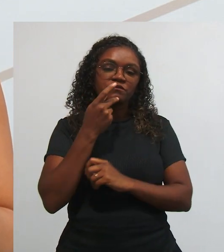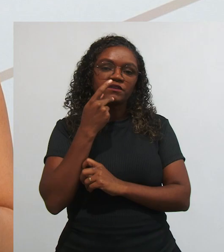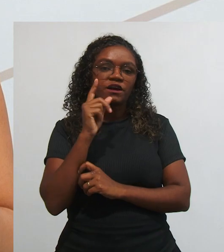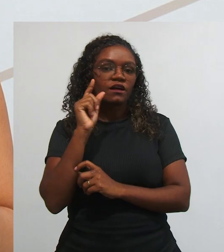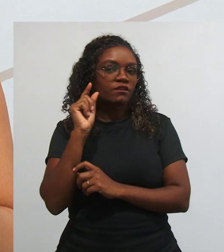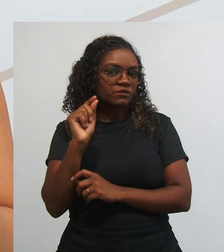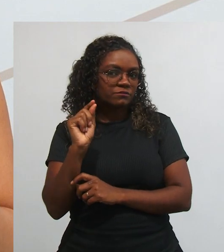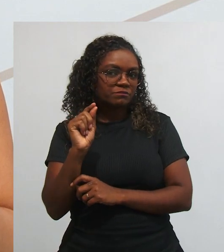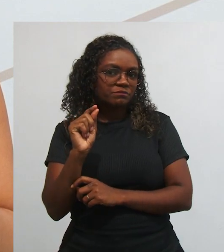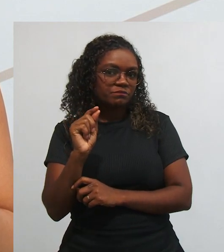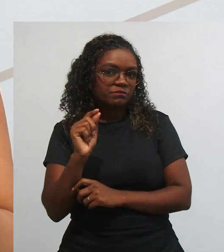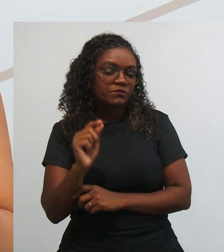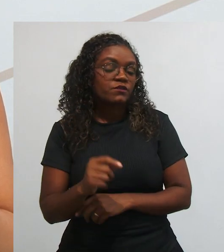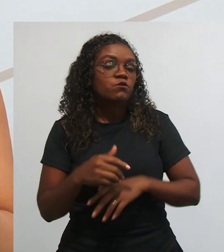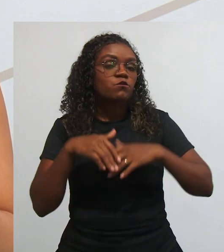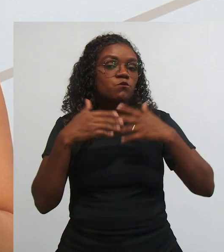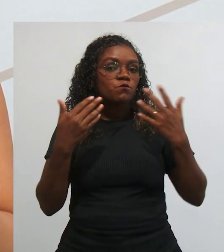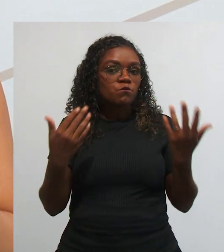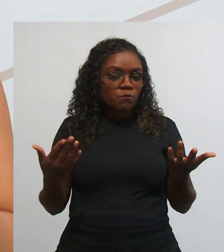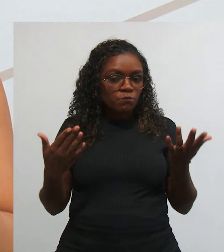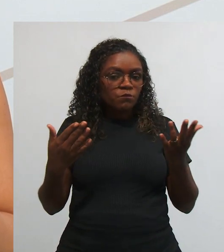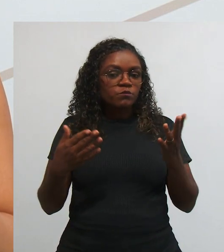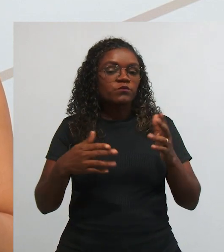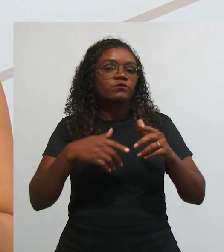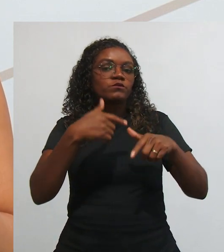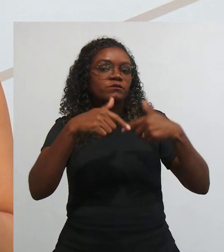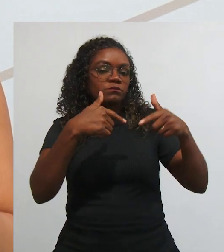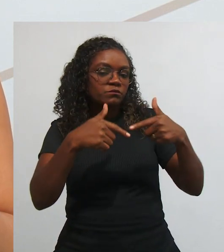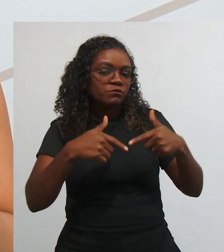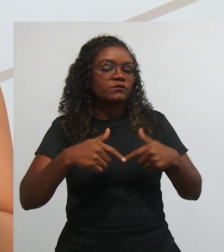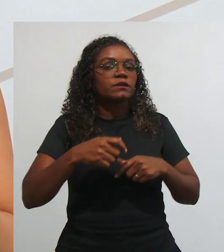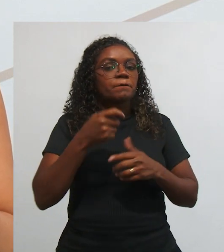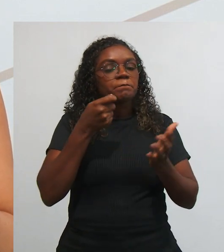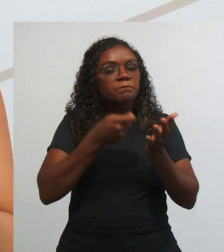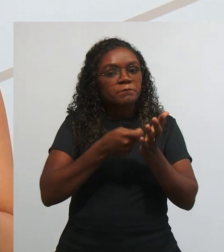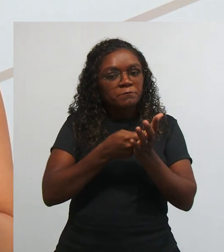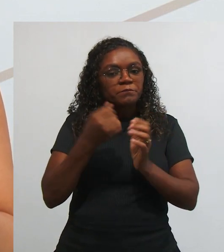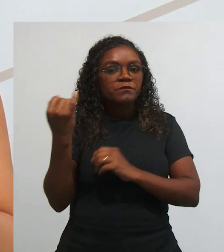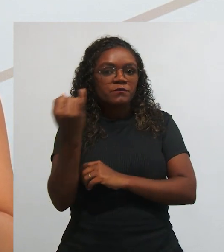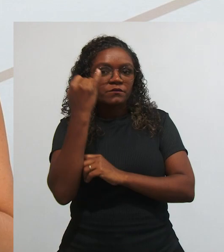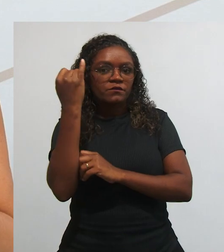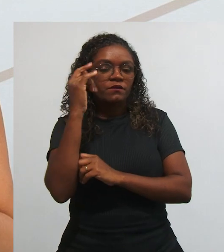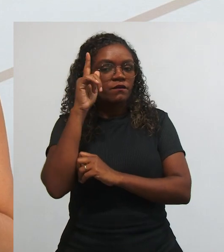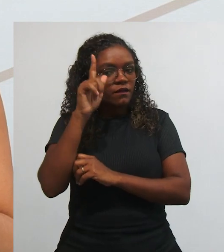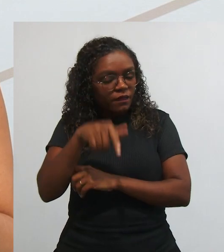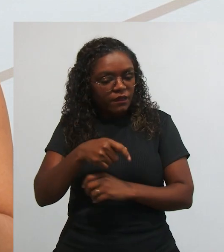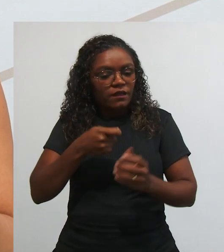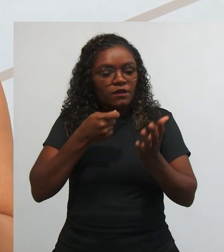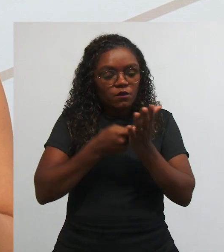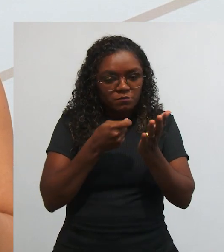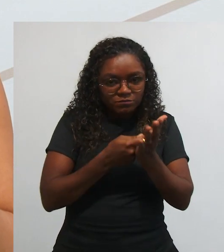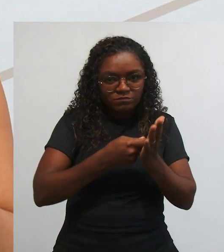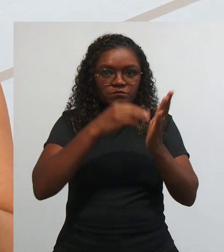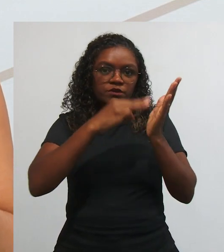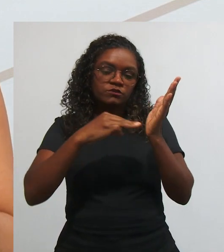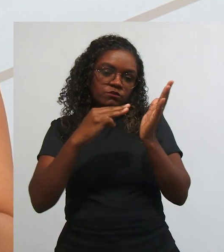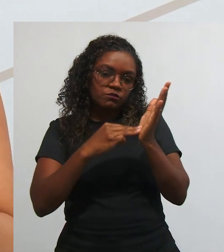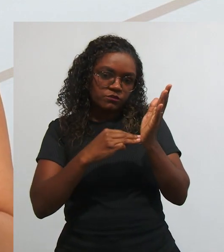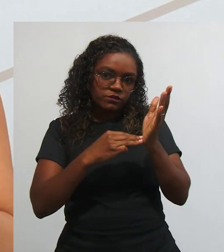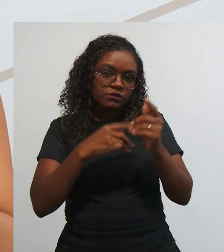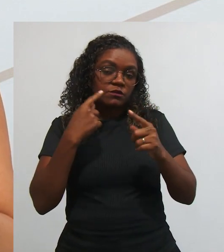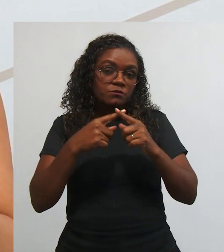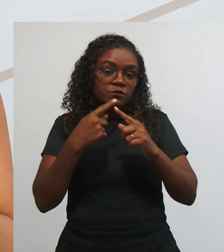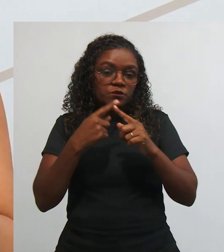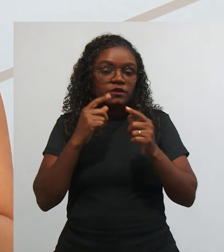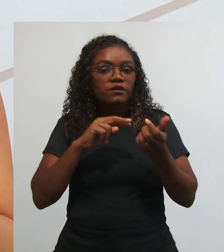uma das tarefas primordiais é trabalhar com os educandos a rigorosidade metódica, com que devem